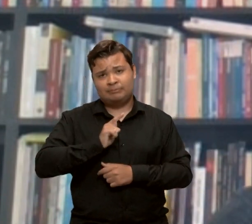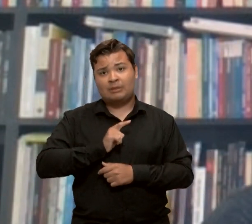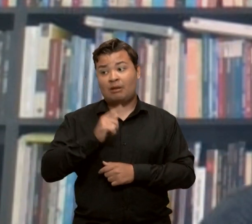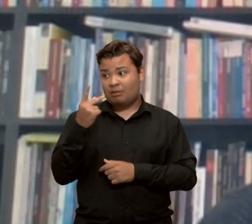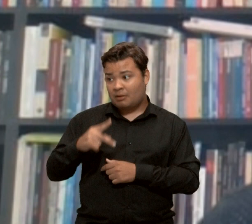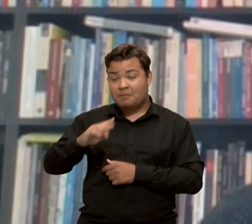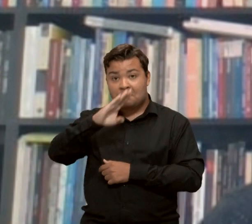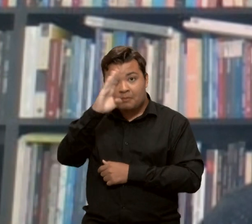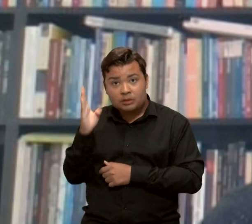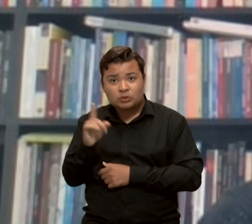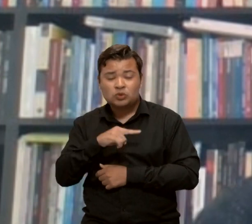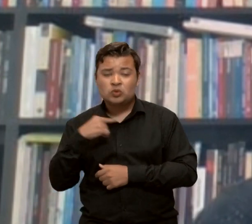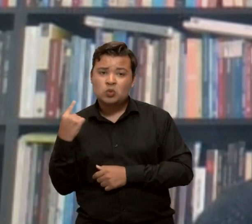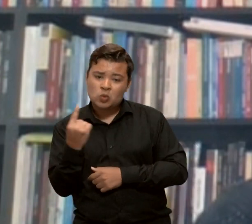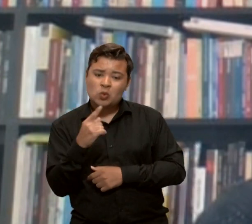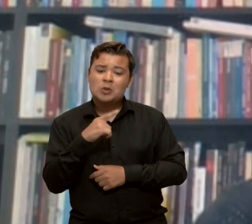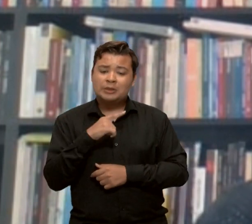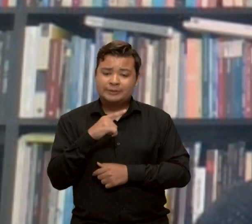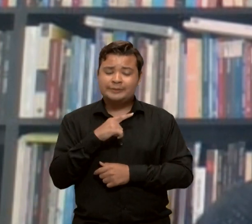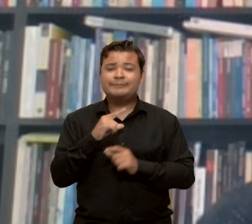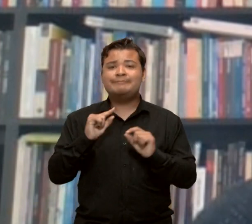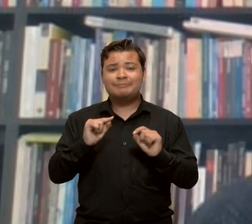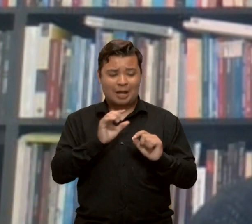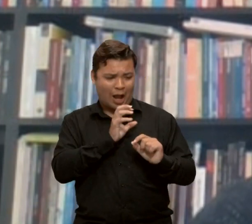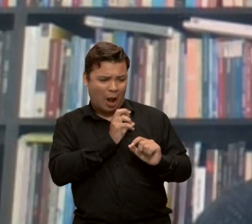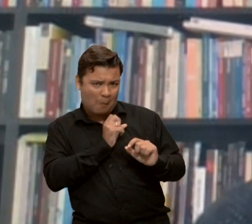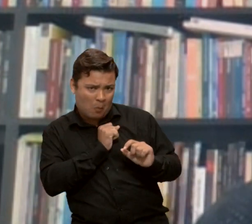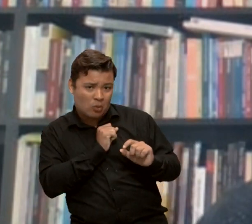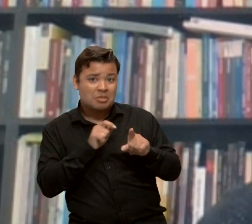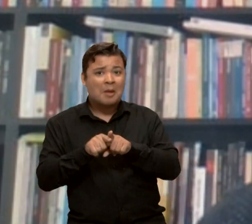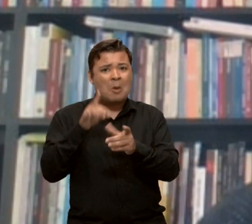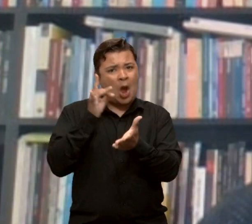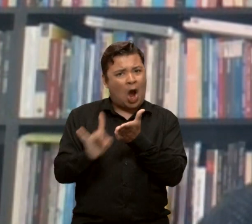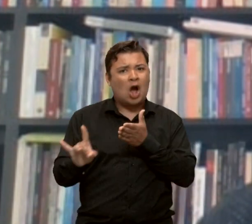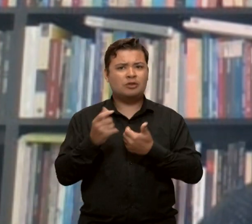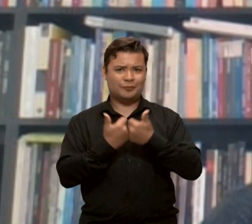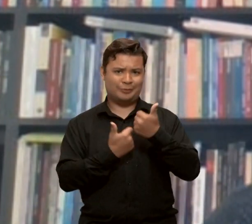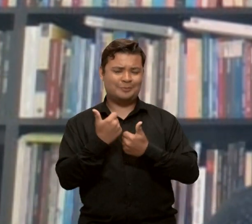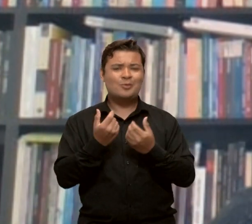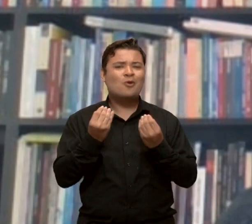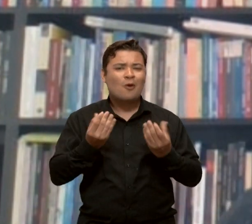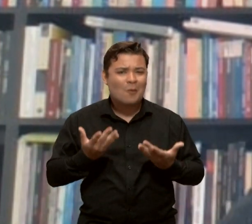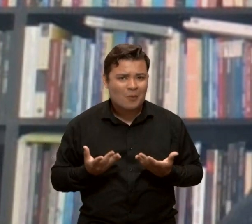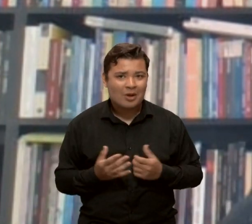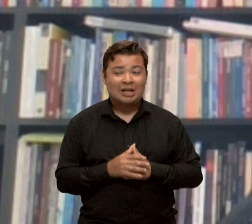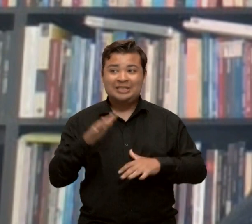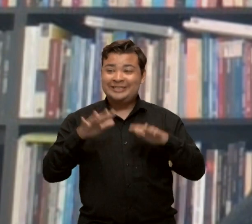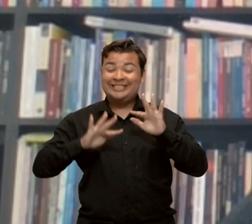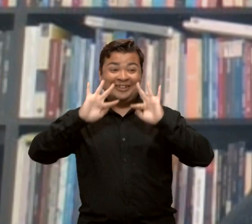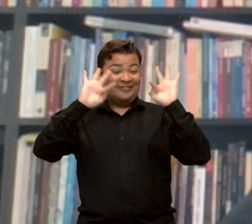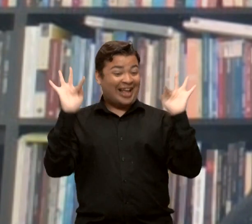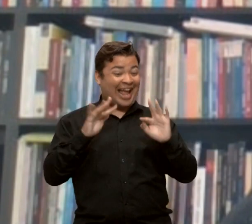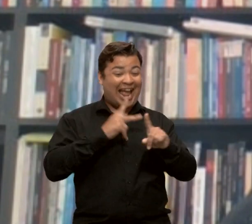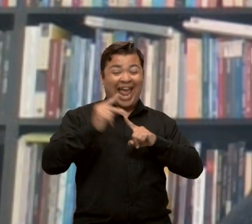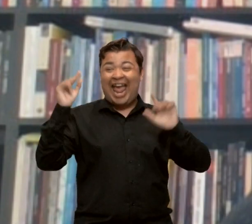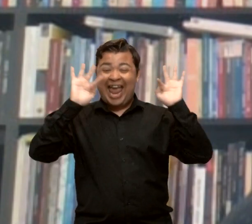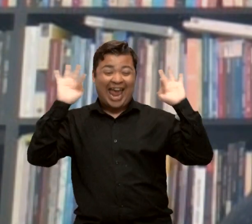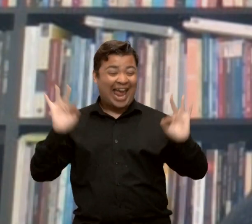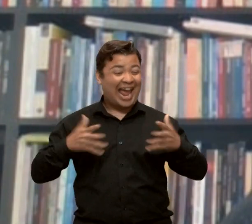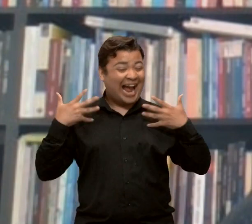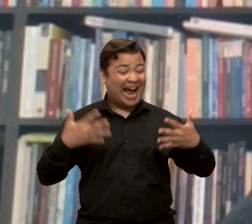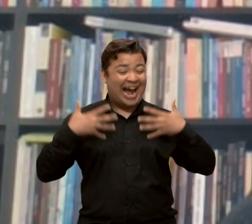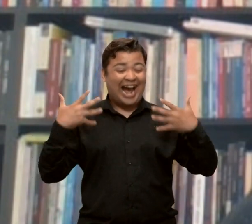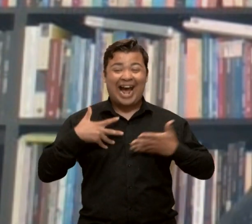brasileiros, temos uma relação de amor e ódio com o futebol. Ou ficamos muito felizes quando ganhamos, mas quando perdemos ou